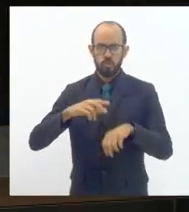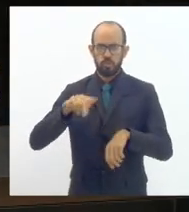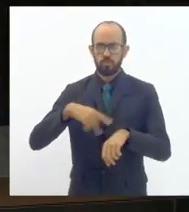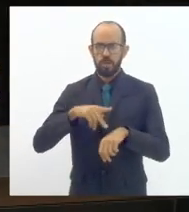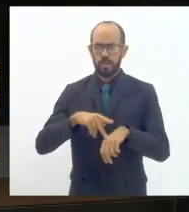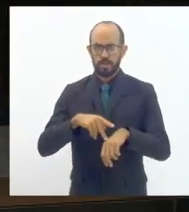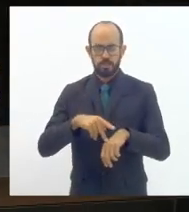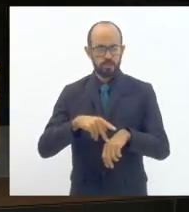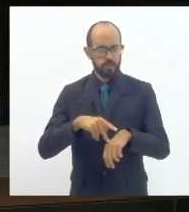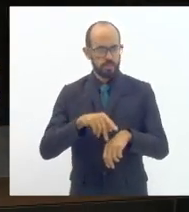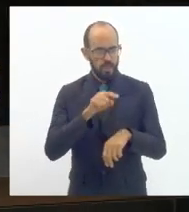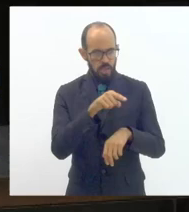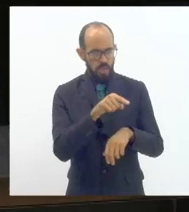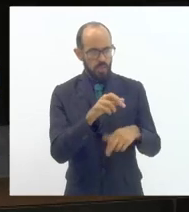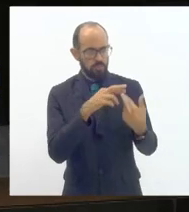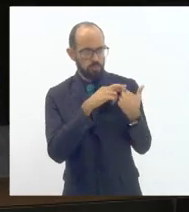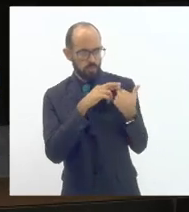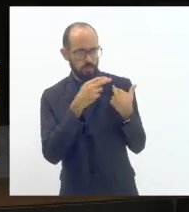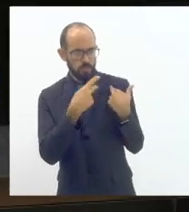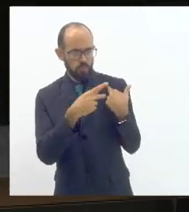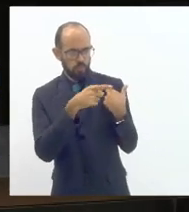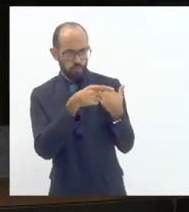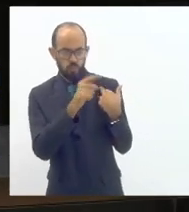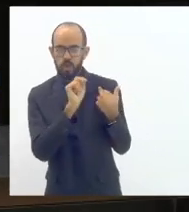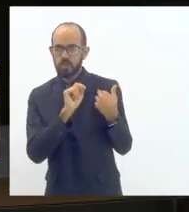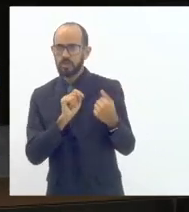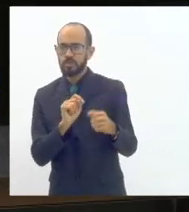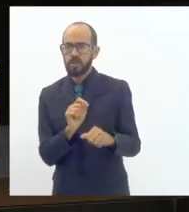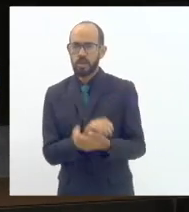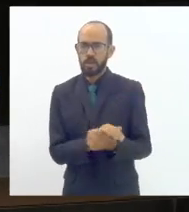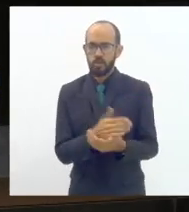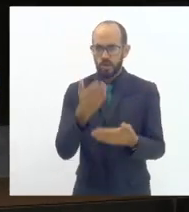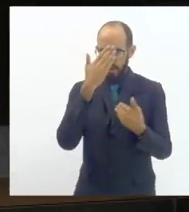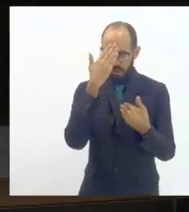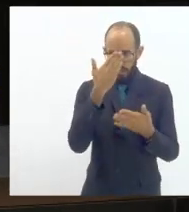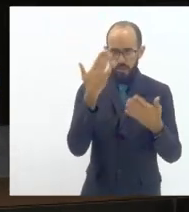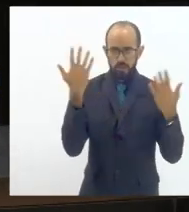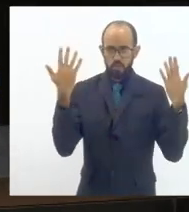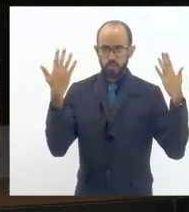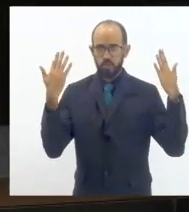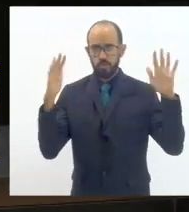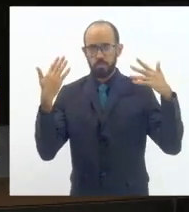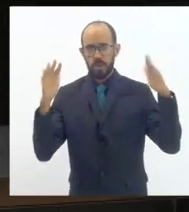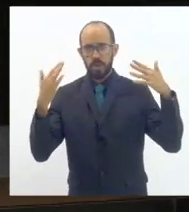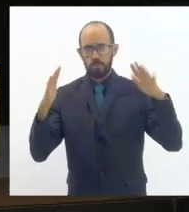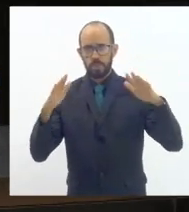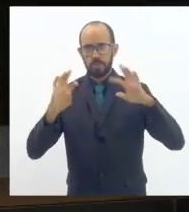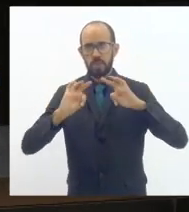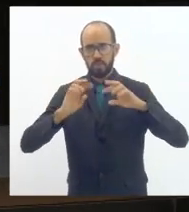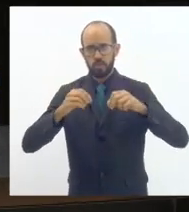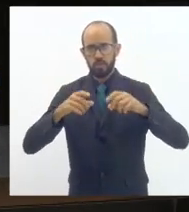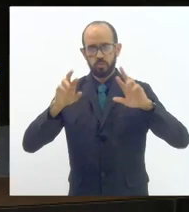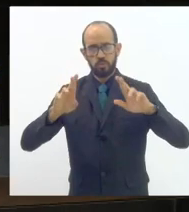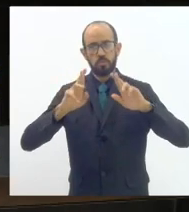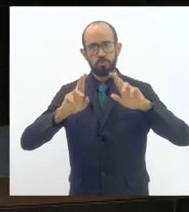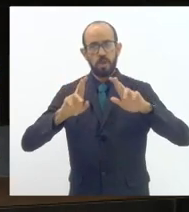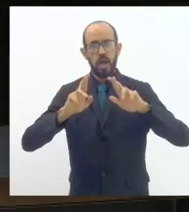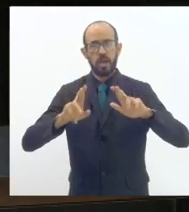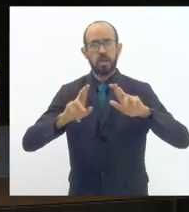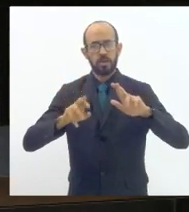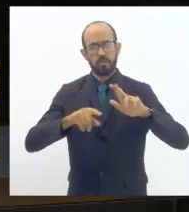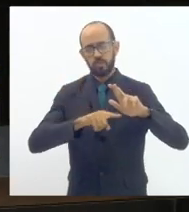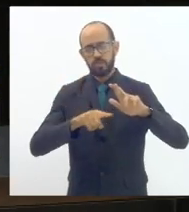mãos de vocês. Então, desde já, eu agradeço a participação de todos, parabenizo, e eu espero que vocês saiam daqui com